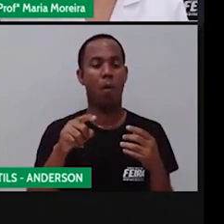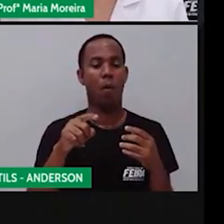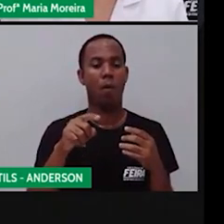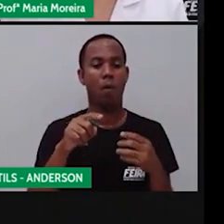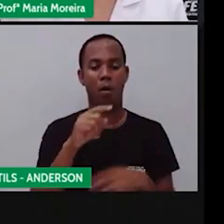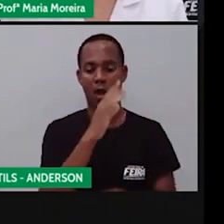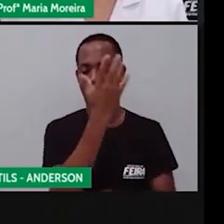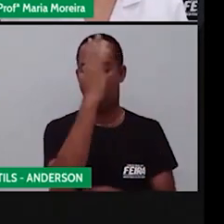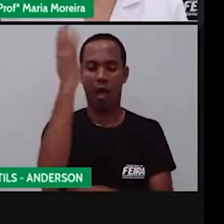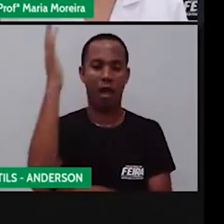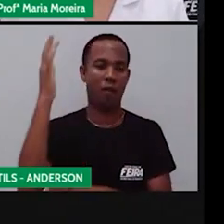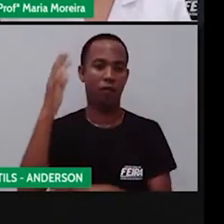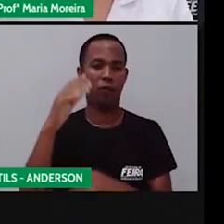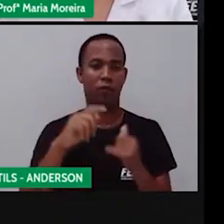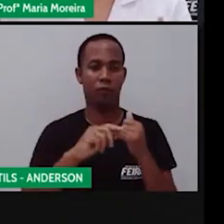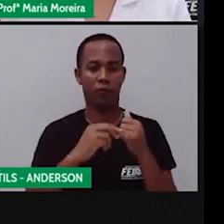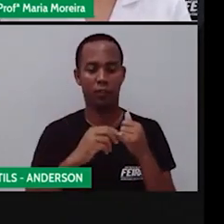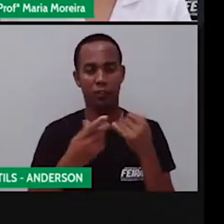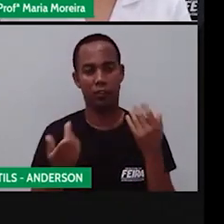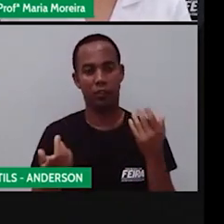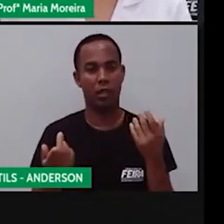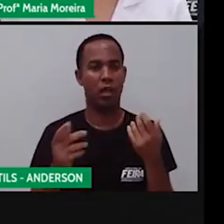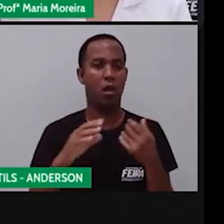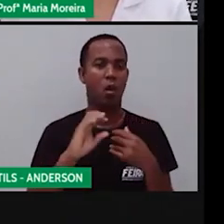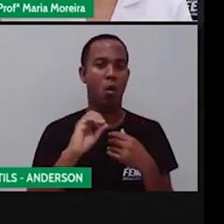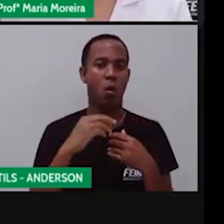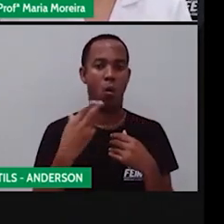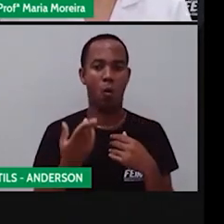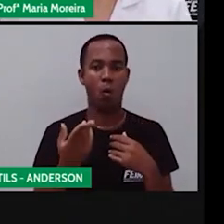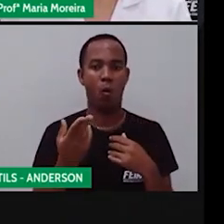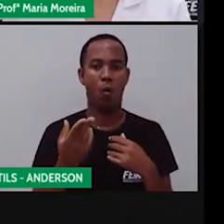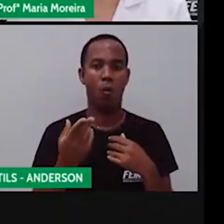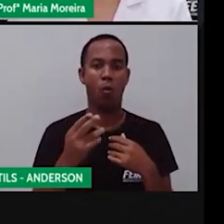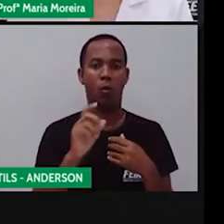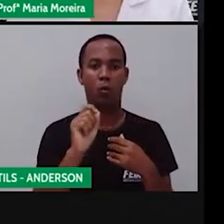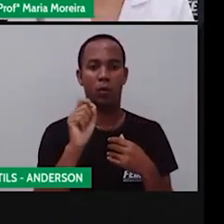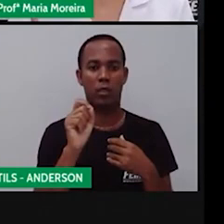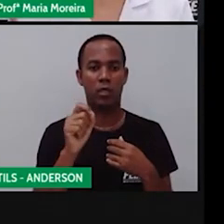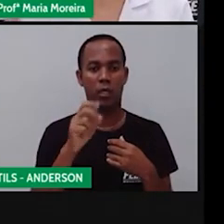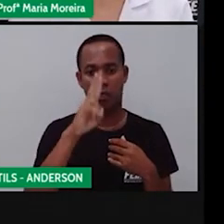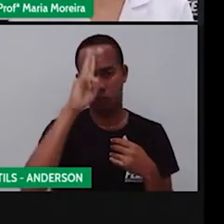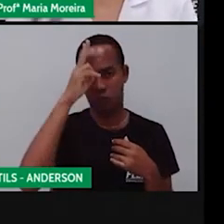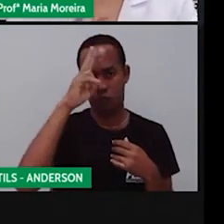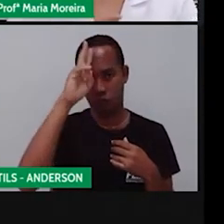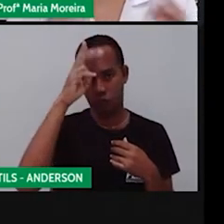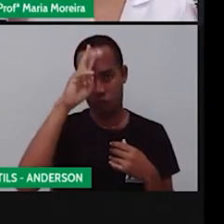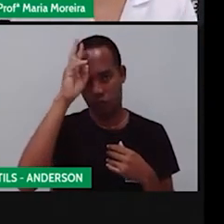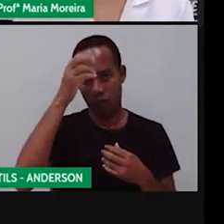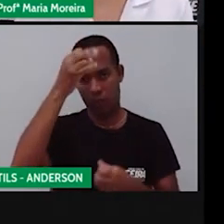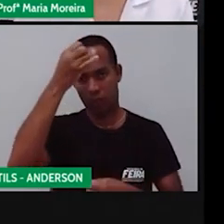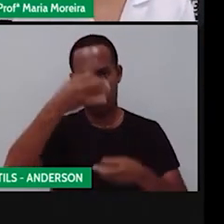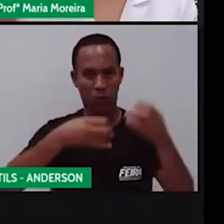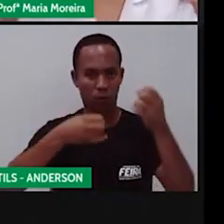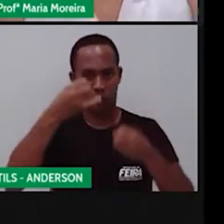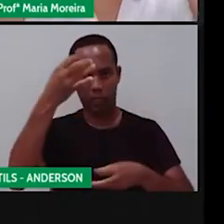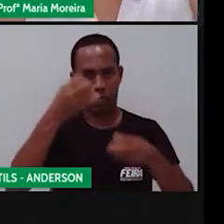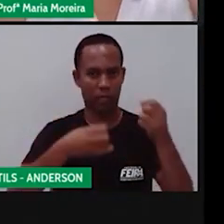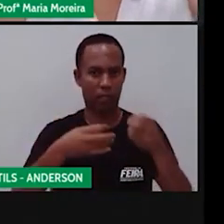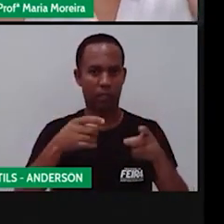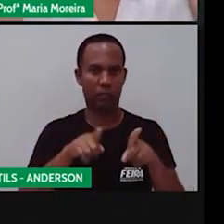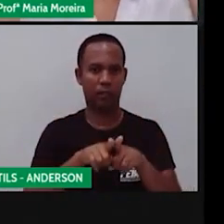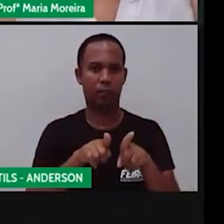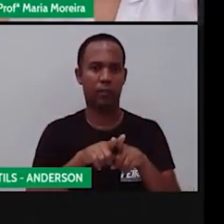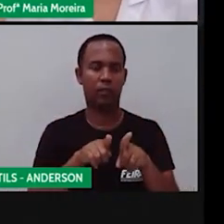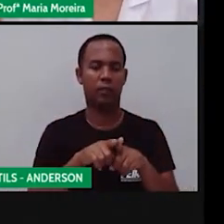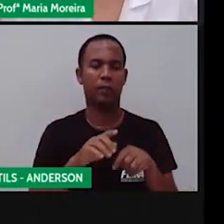Neve e os Sete Anões, são o quê? Narrações, são histórias que eu vou contar, e pelo título eu já fico o